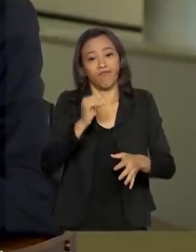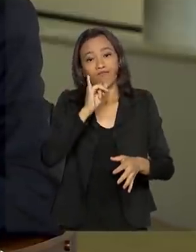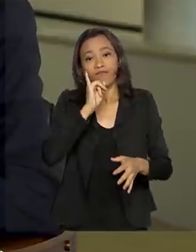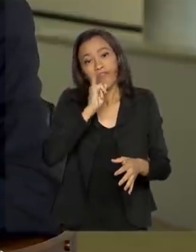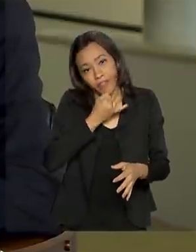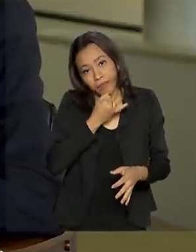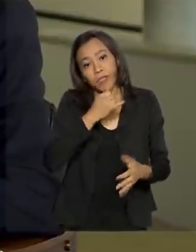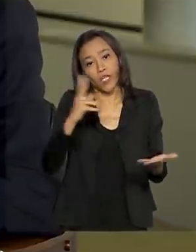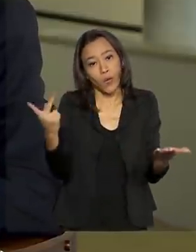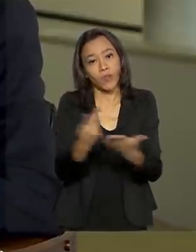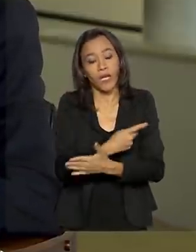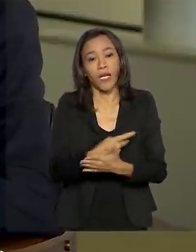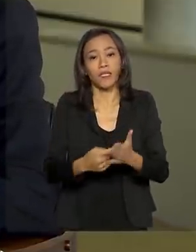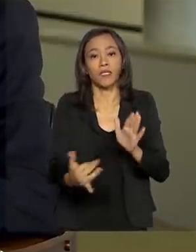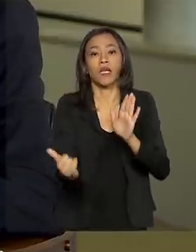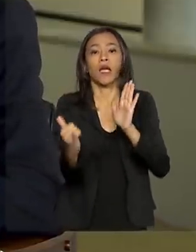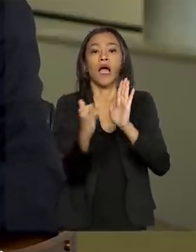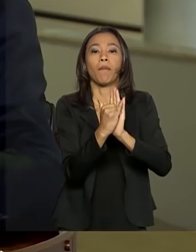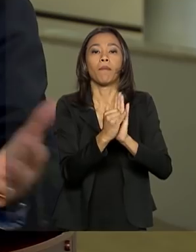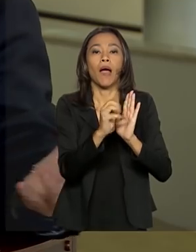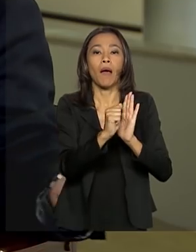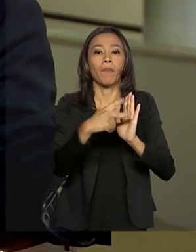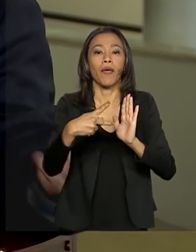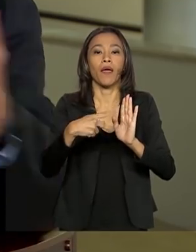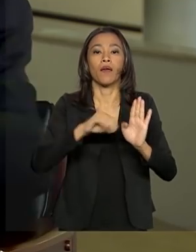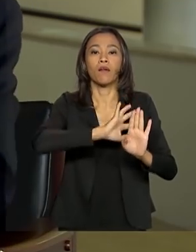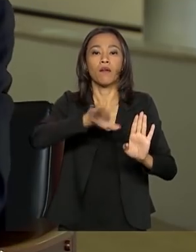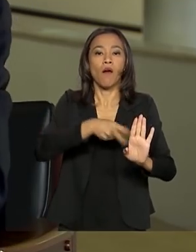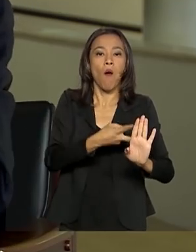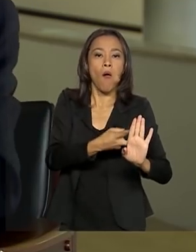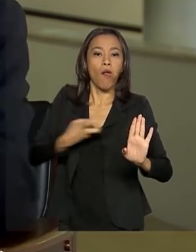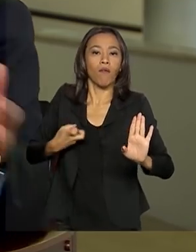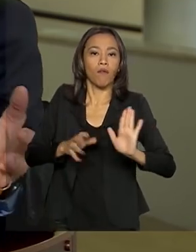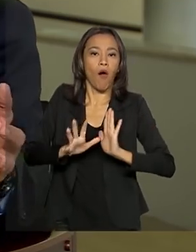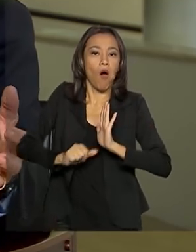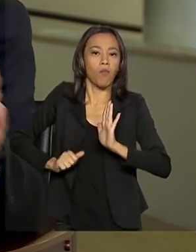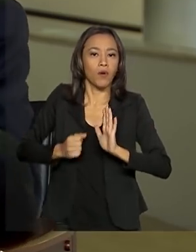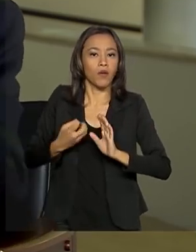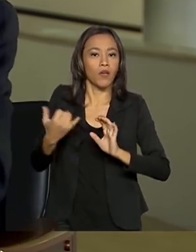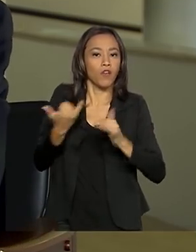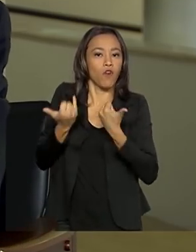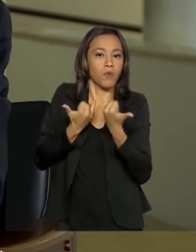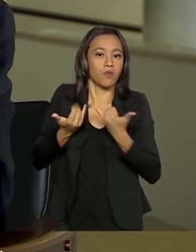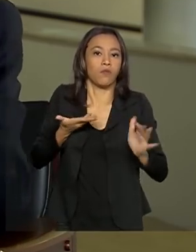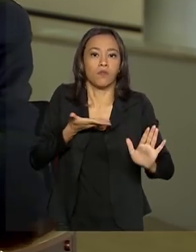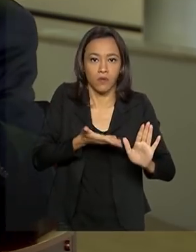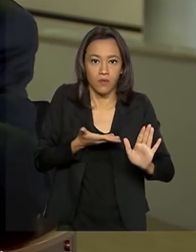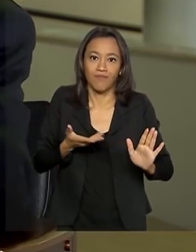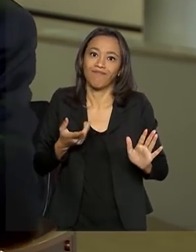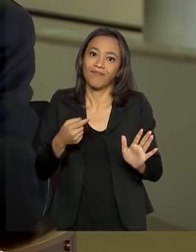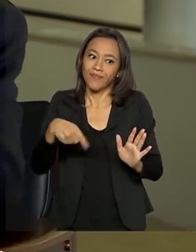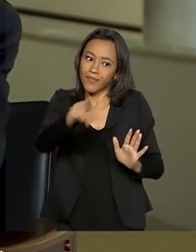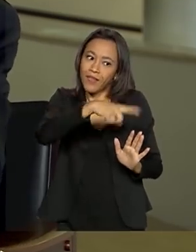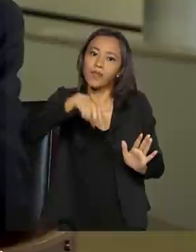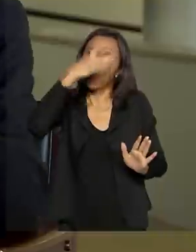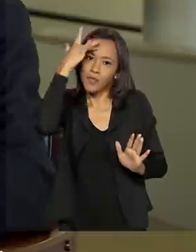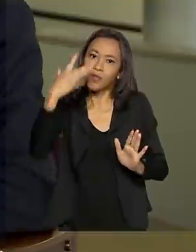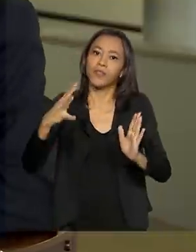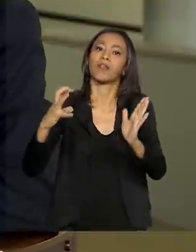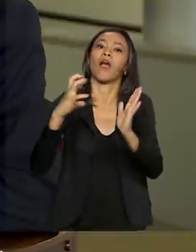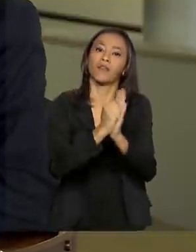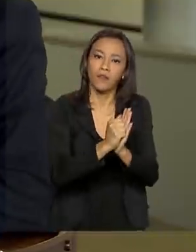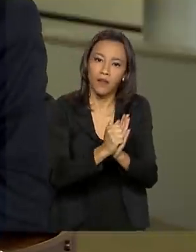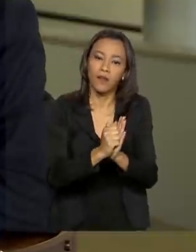algumas fraudes em relação a esses participantes, esses beneficiários dessa